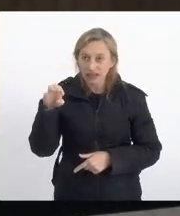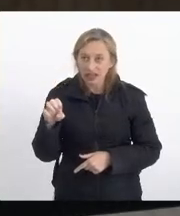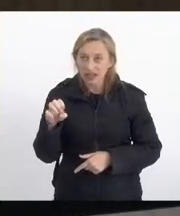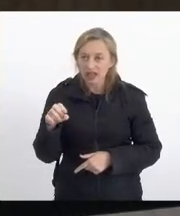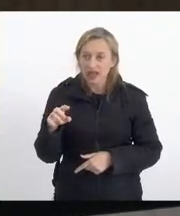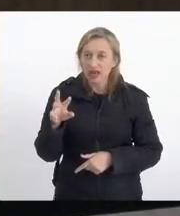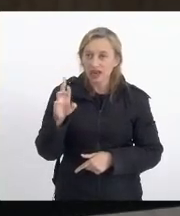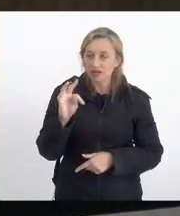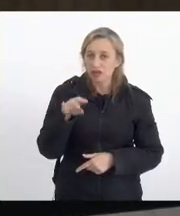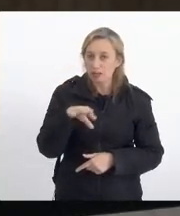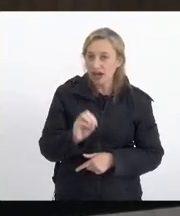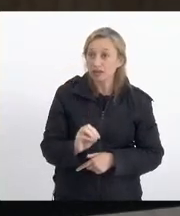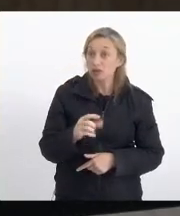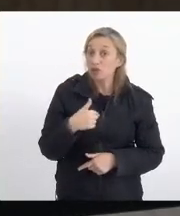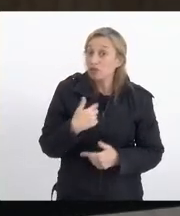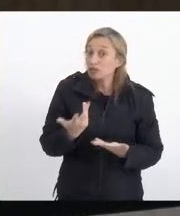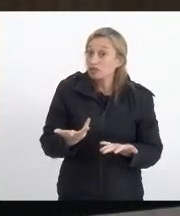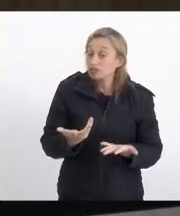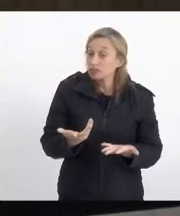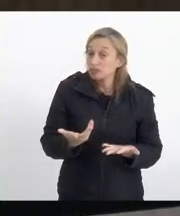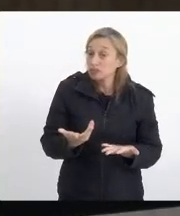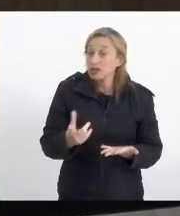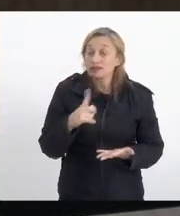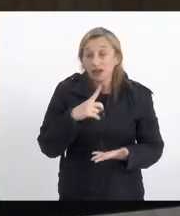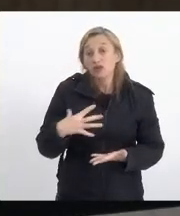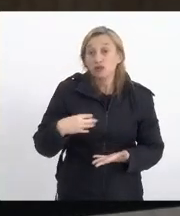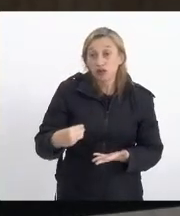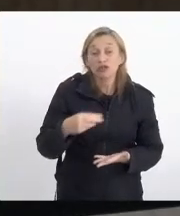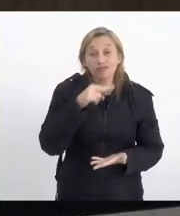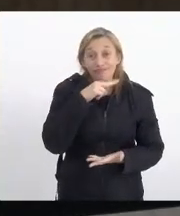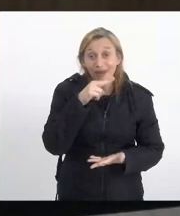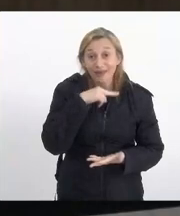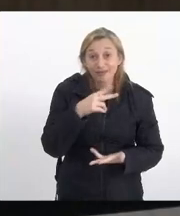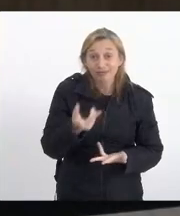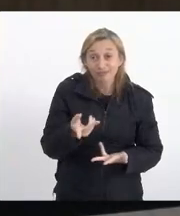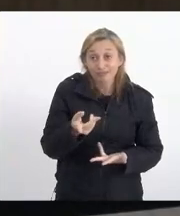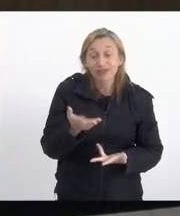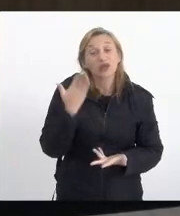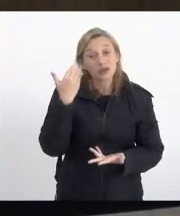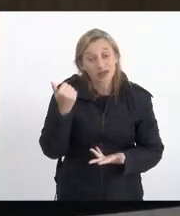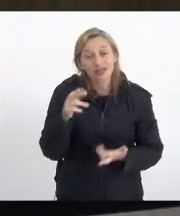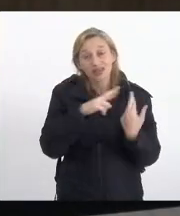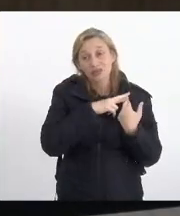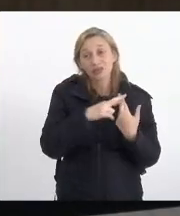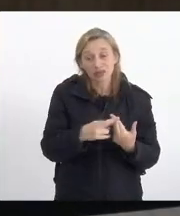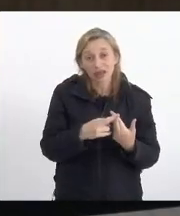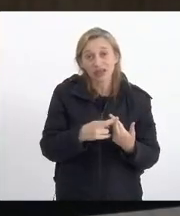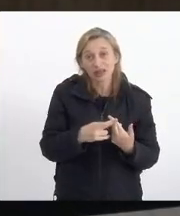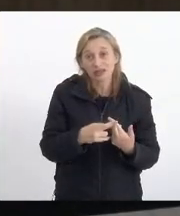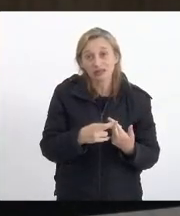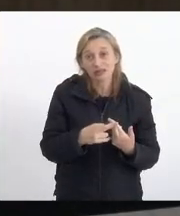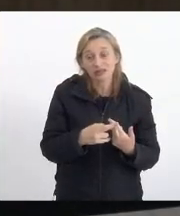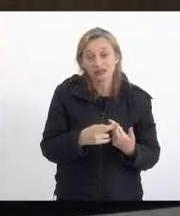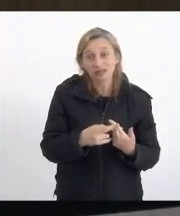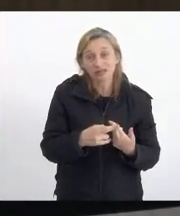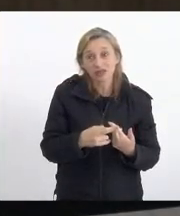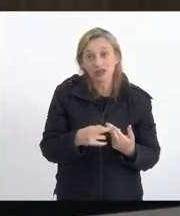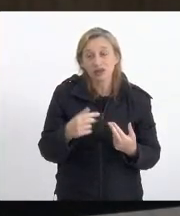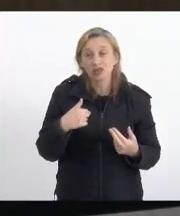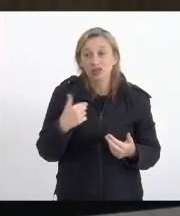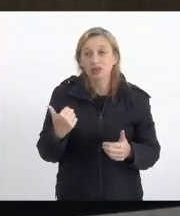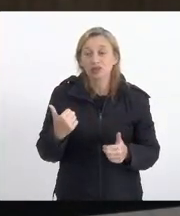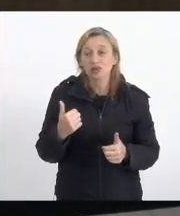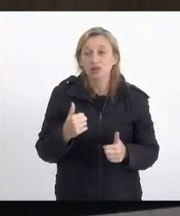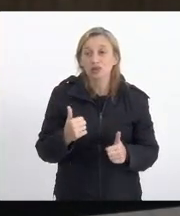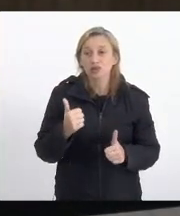situação adversa, porque eu tenho filho, tenho neto, e eu sei da minha responsabilidade quando eu assumi essa posição